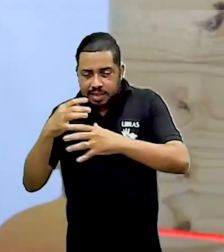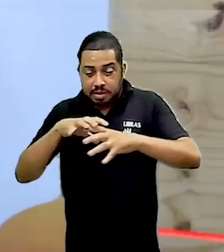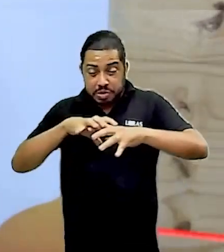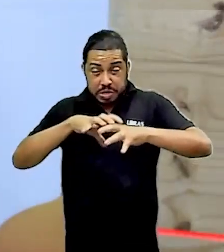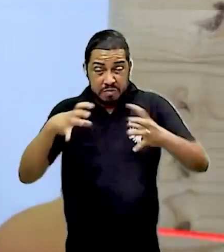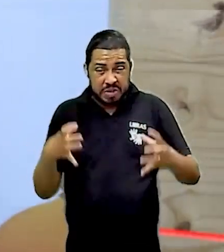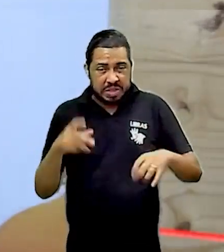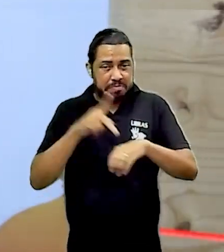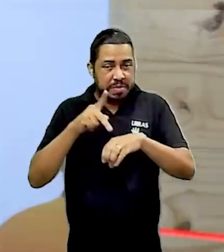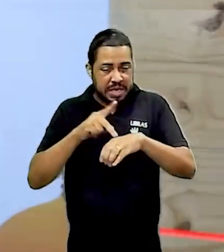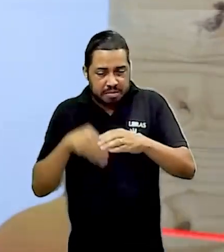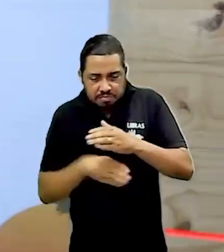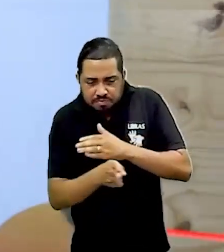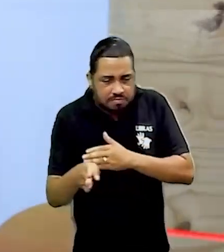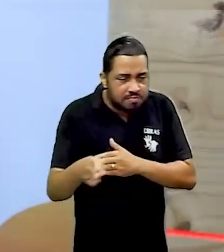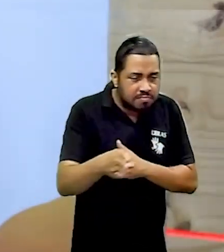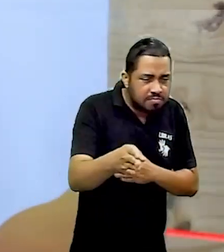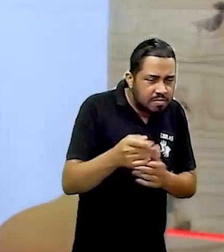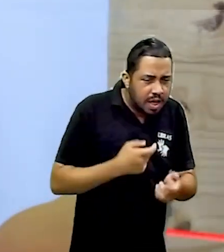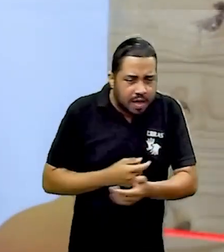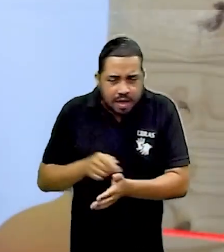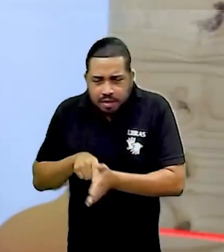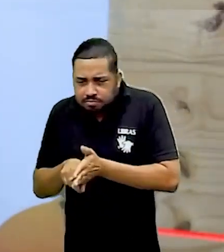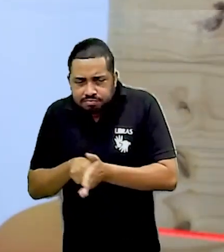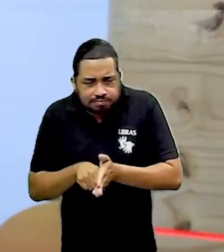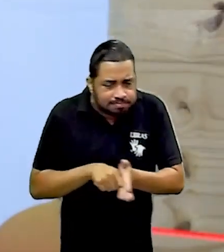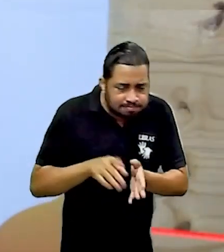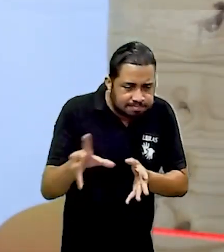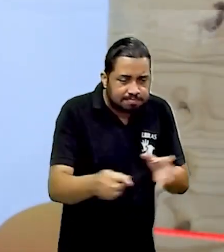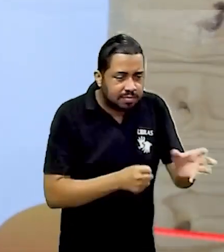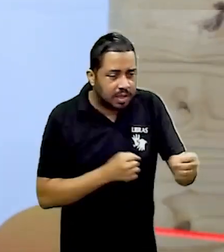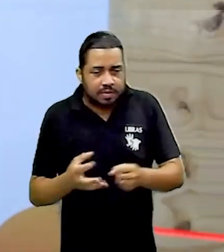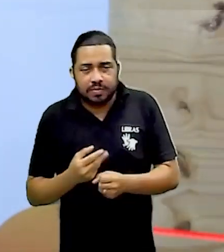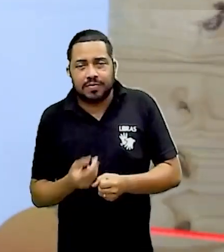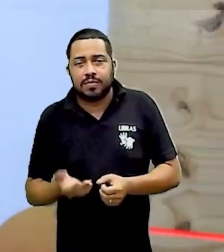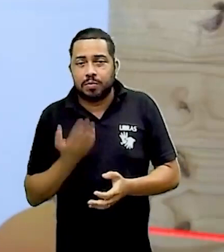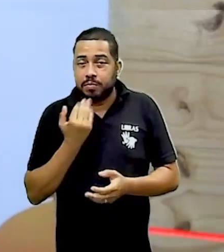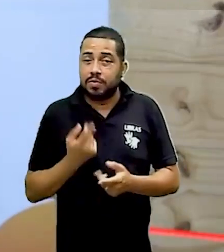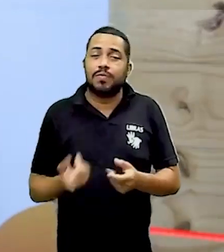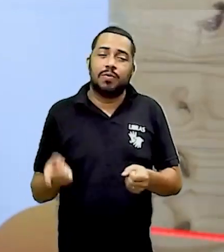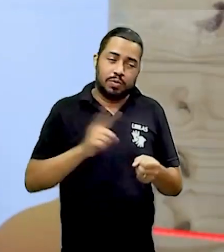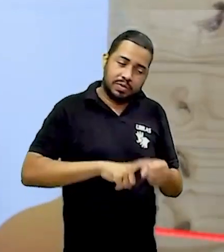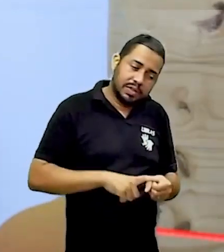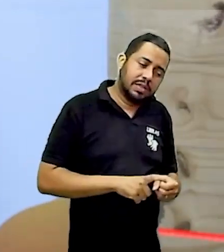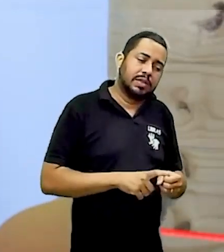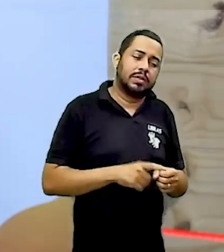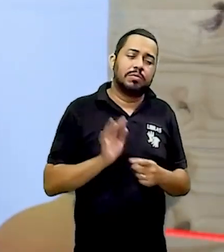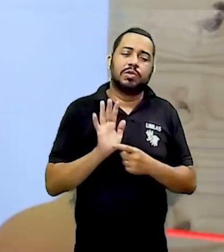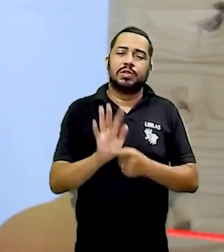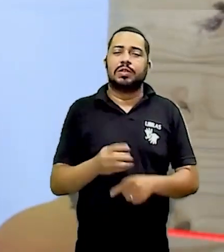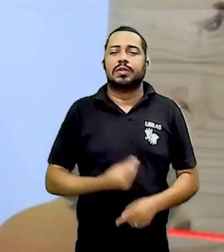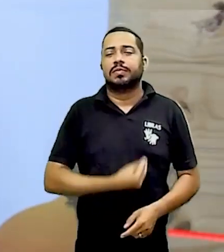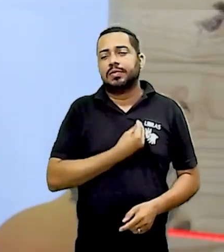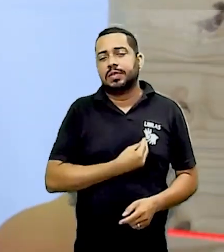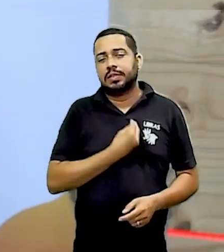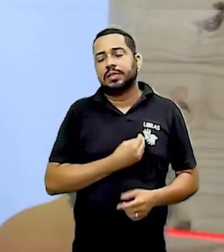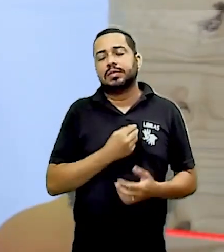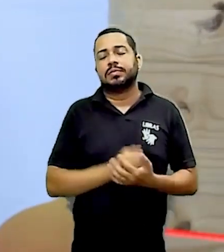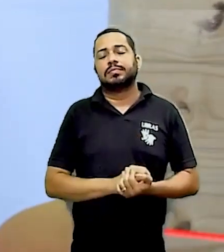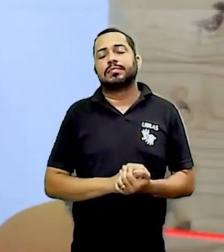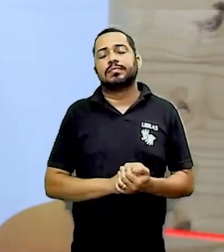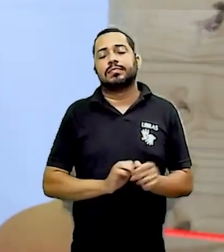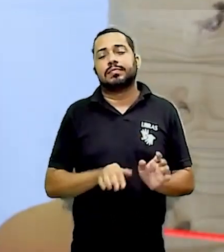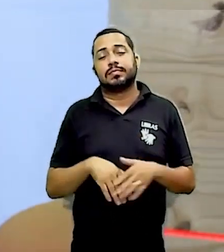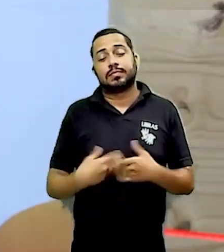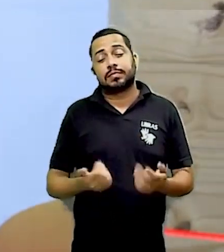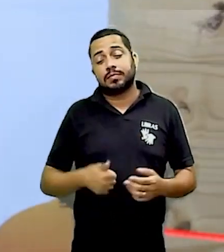cavernas, deles caçando, voltando, mostrando a vida dos filhos, quando eles eram cuidados na caverna.